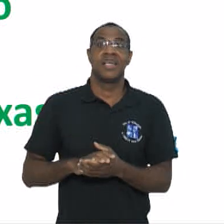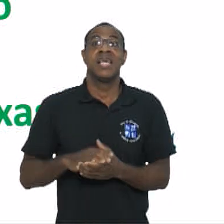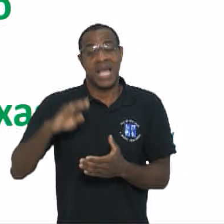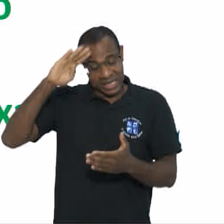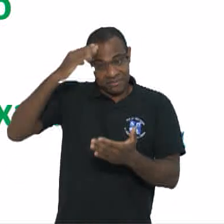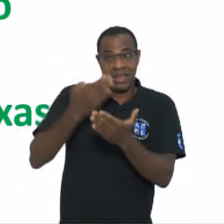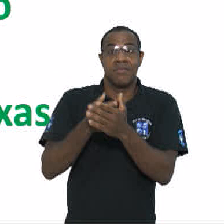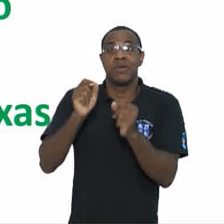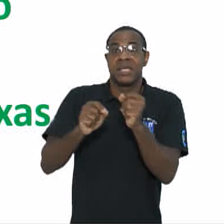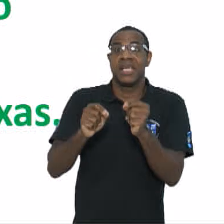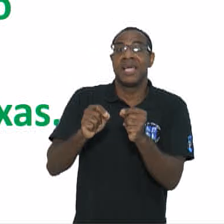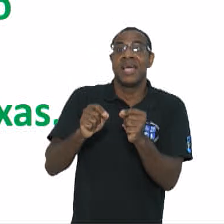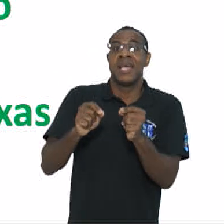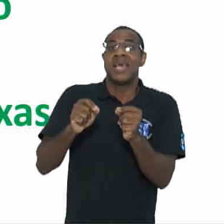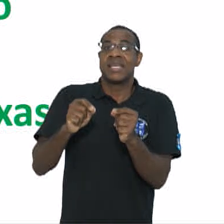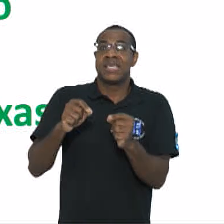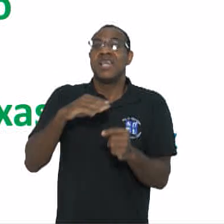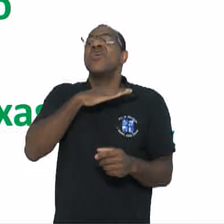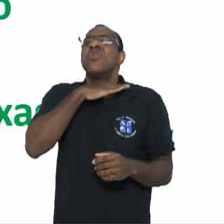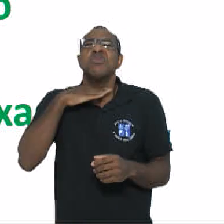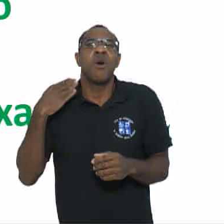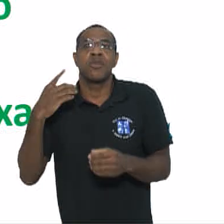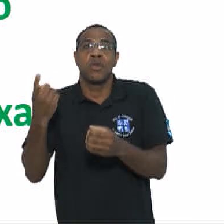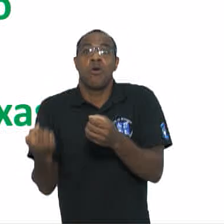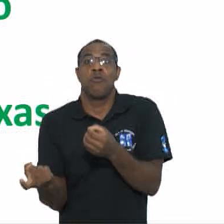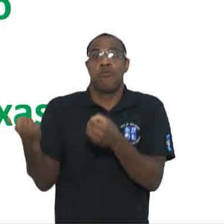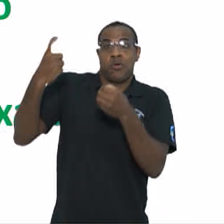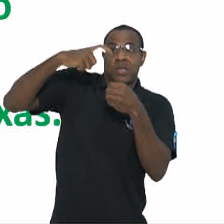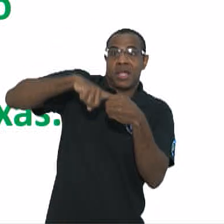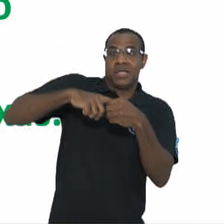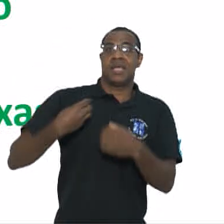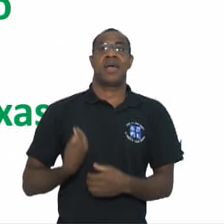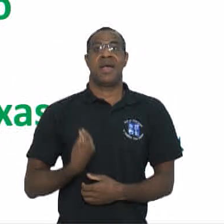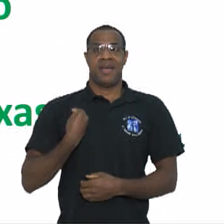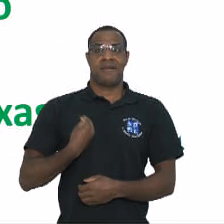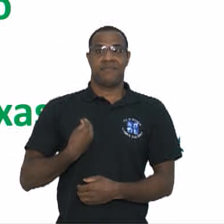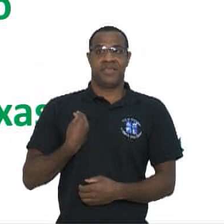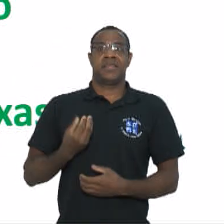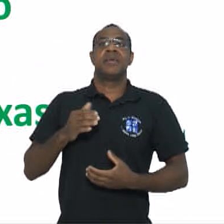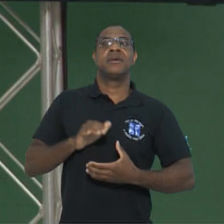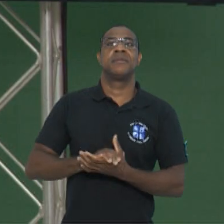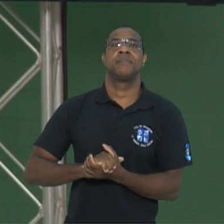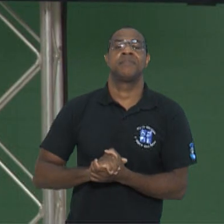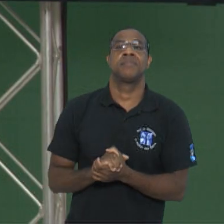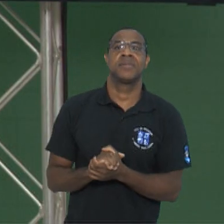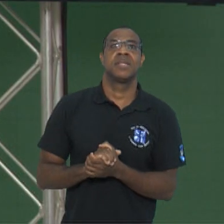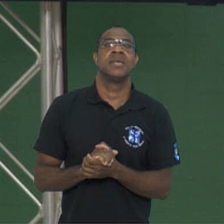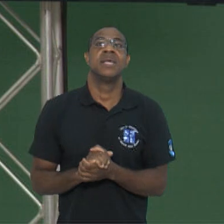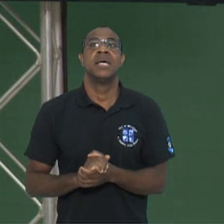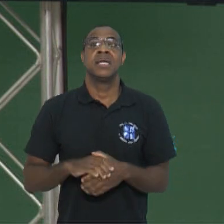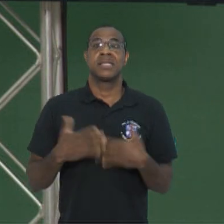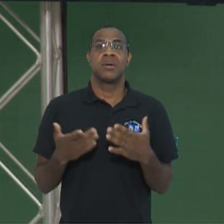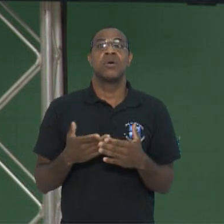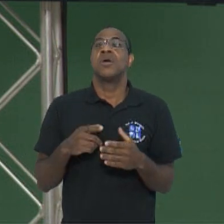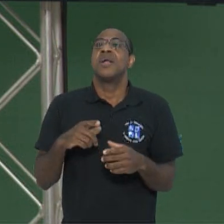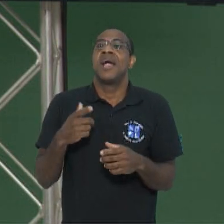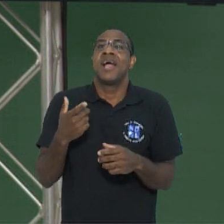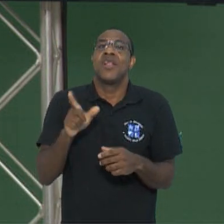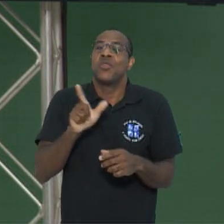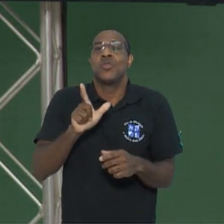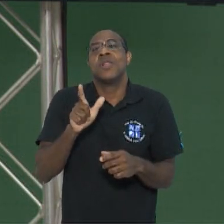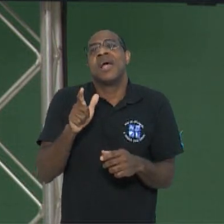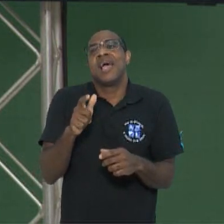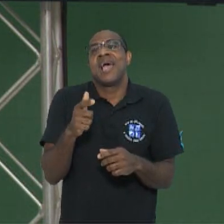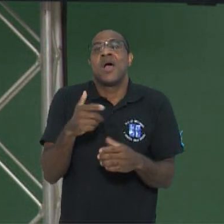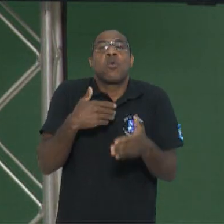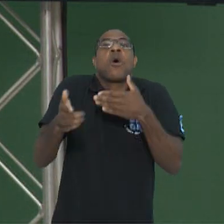Era um processo complexo, demorado, custava muito para eles. Não era qualquer um que podia pagar um processo